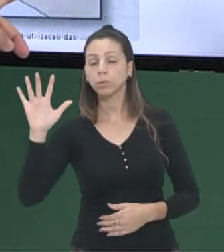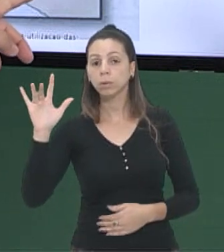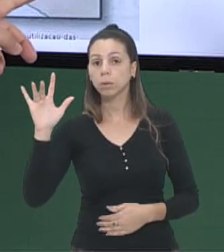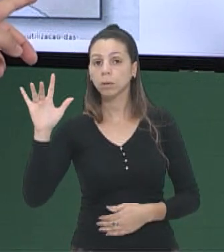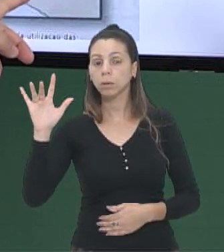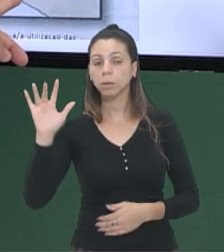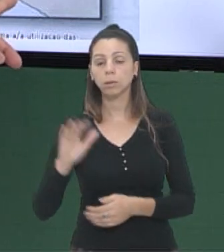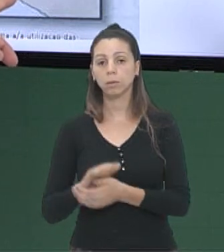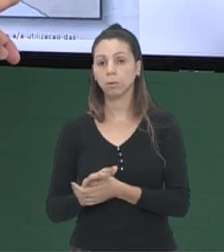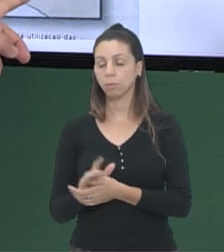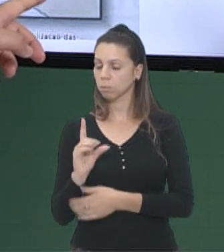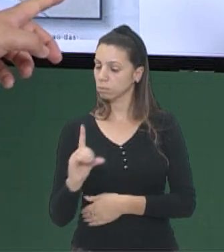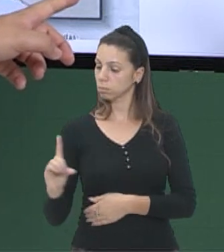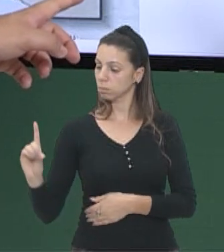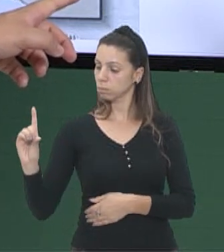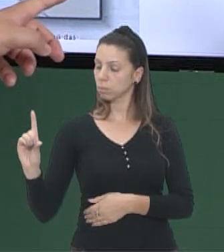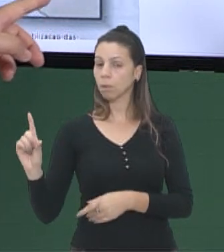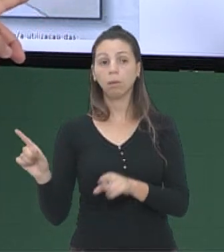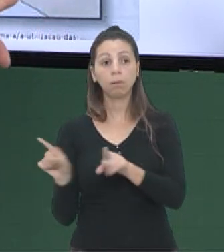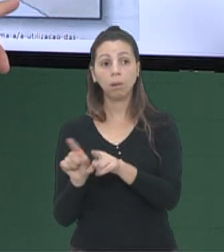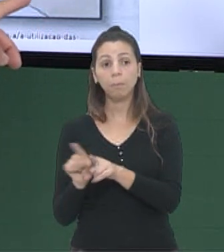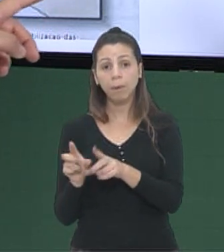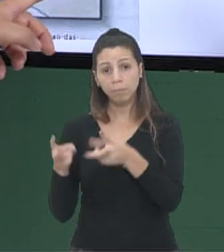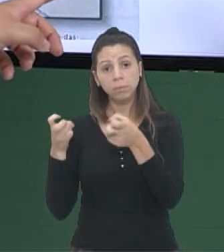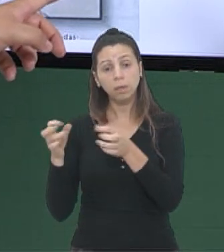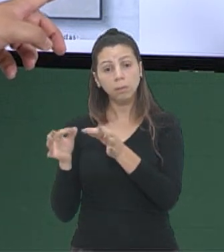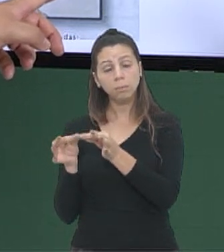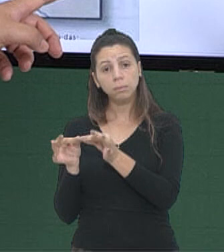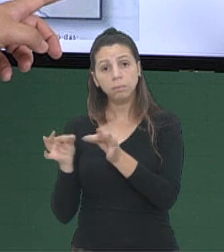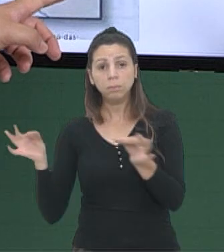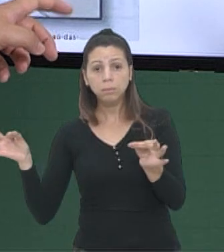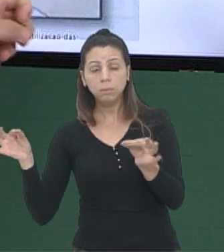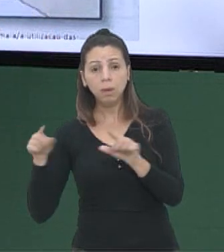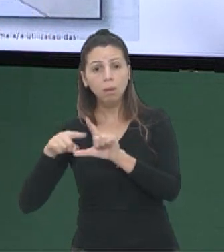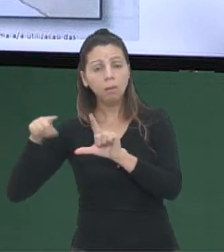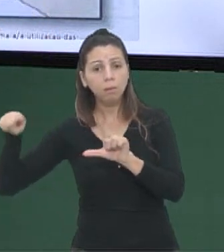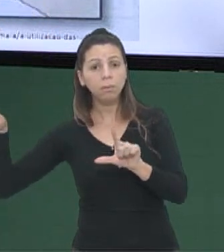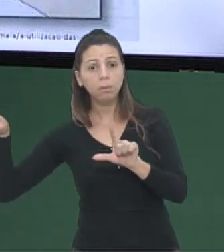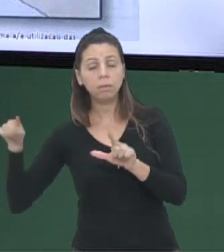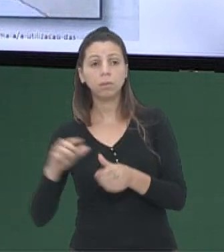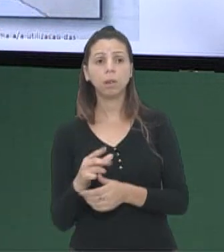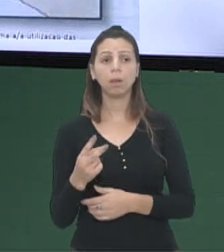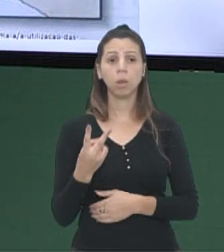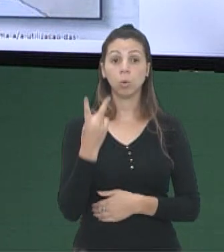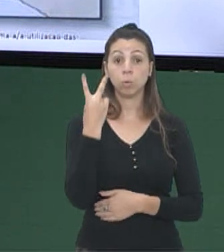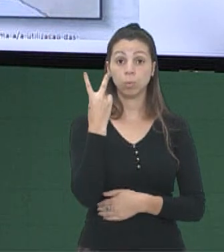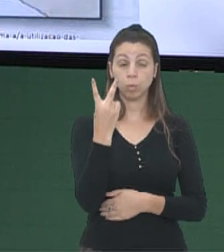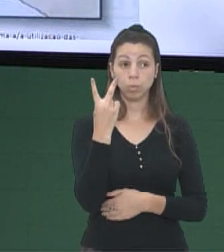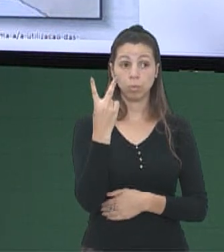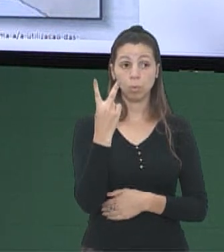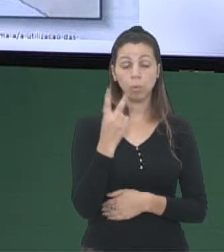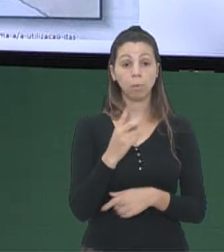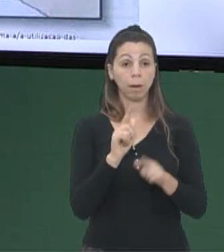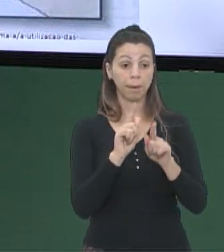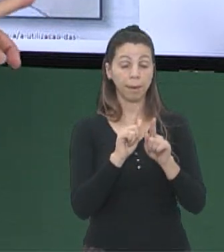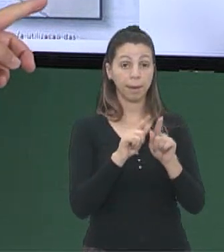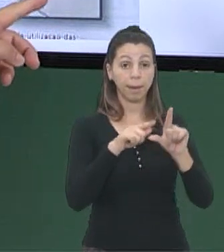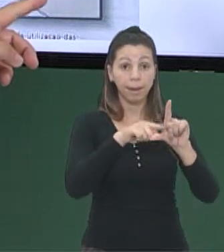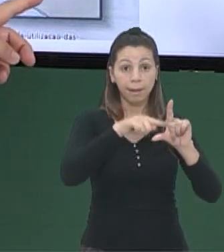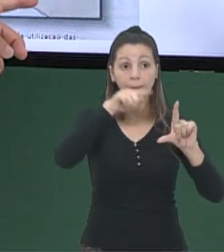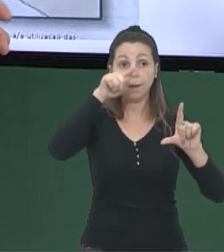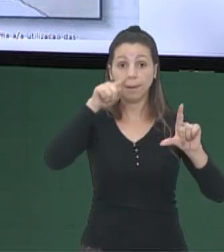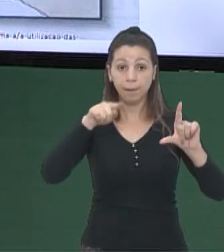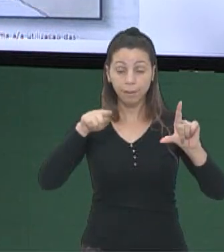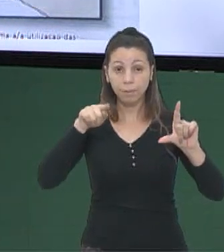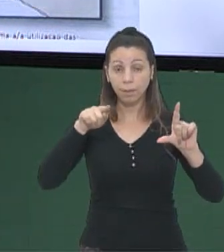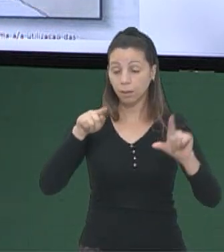inferior direito, você também vai ver uma escala. São duas escalas. Uma é a escala gráfica e a outra